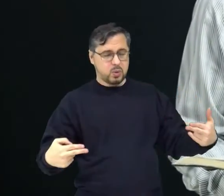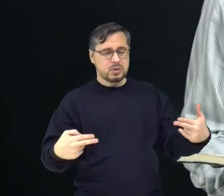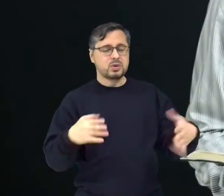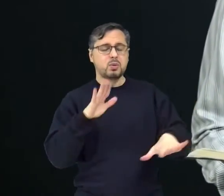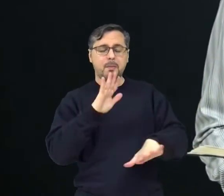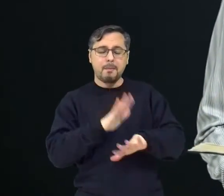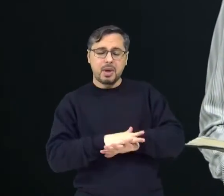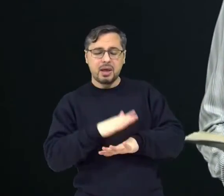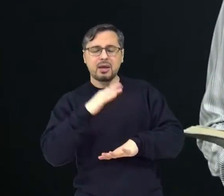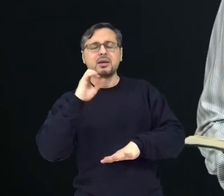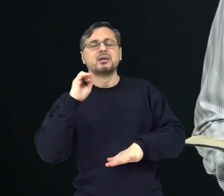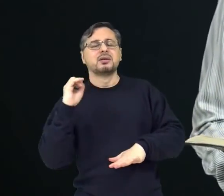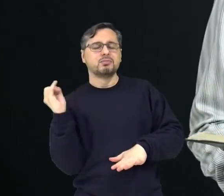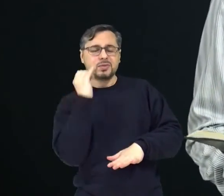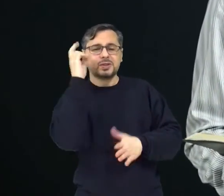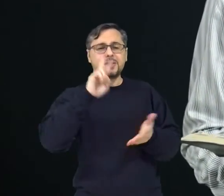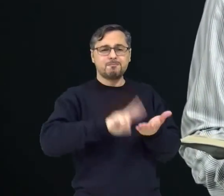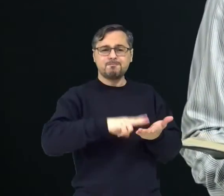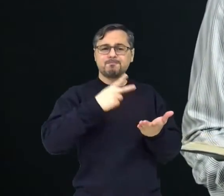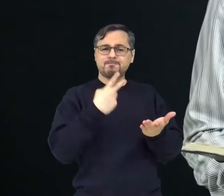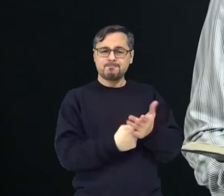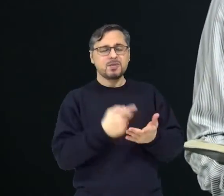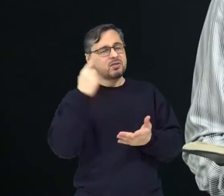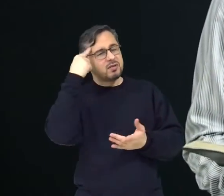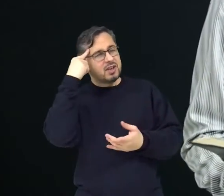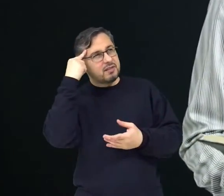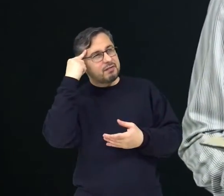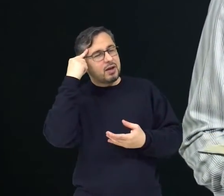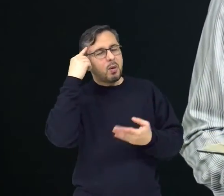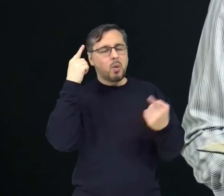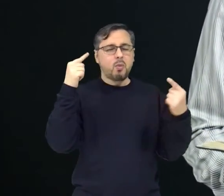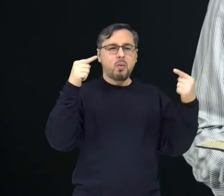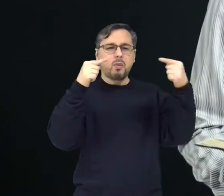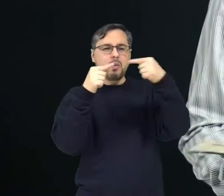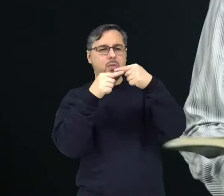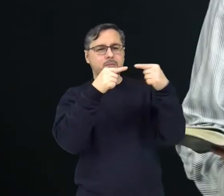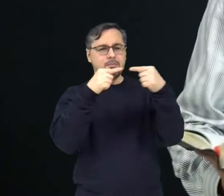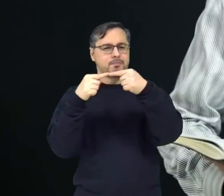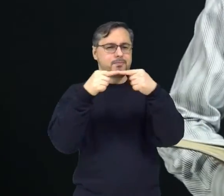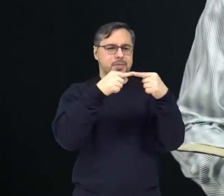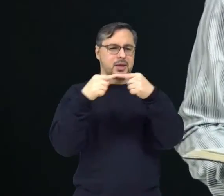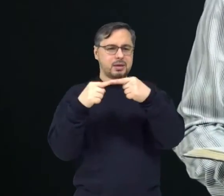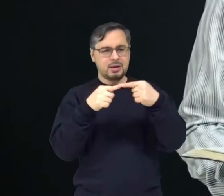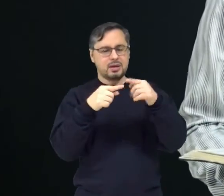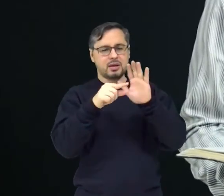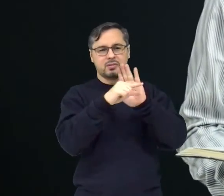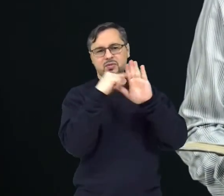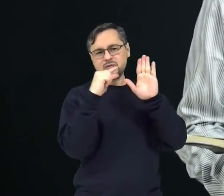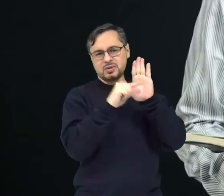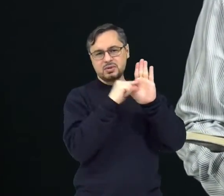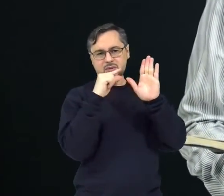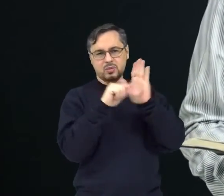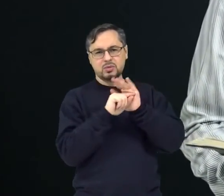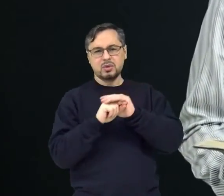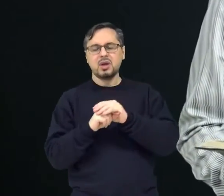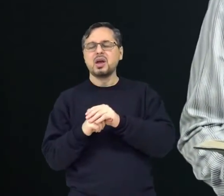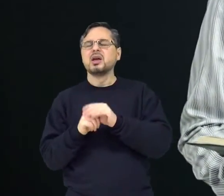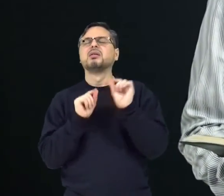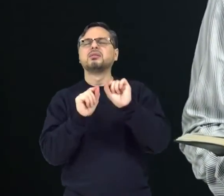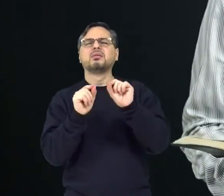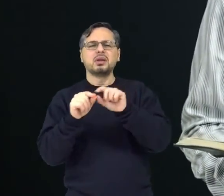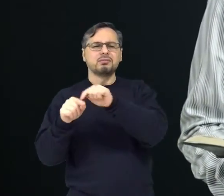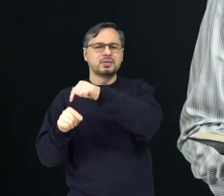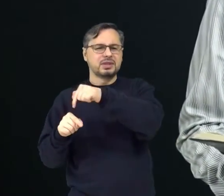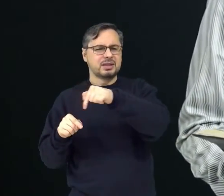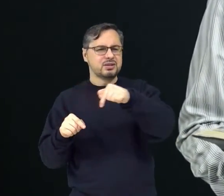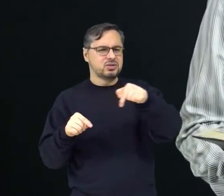hermenêutica leva-nos então a fazer comparações sobre o texto. Por exemplo, o trajeto que estavam fazendo,